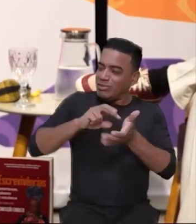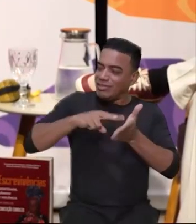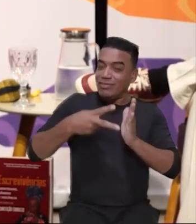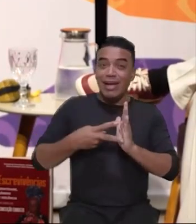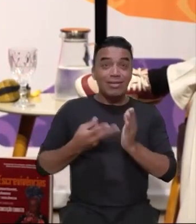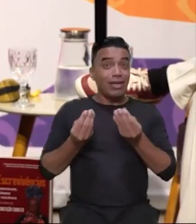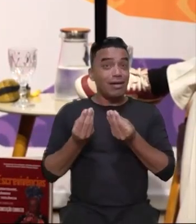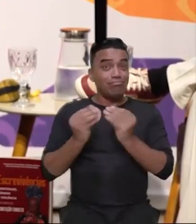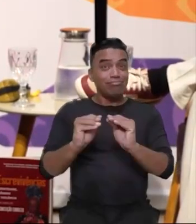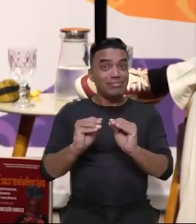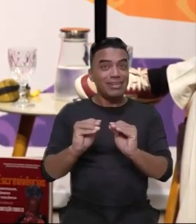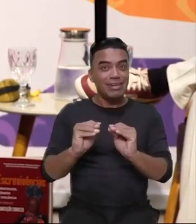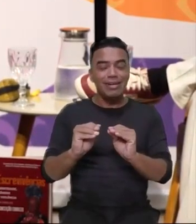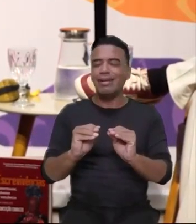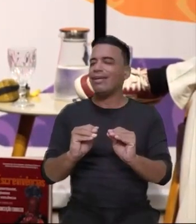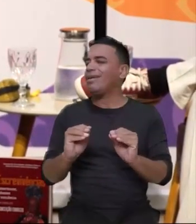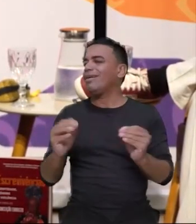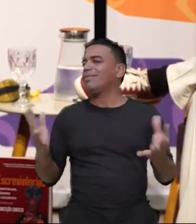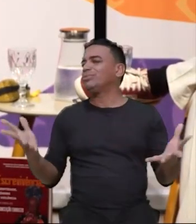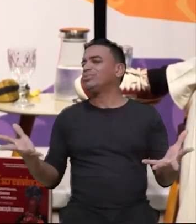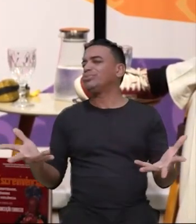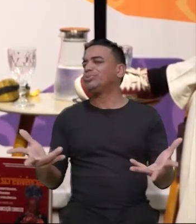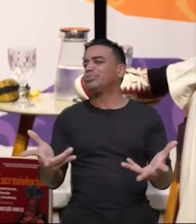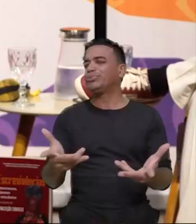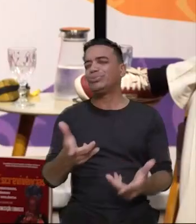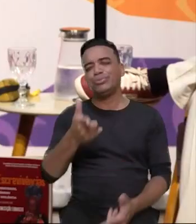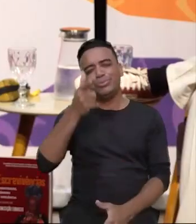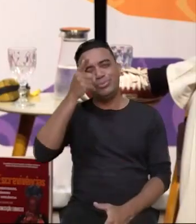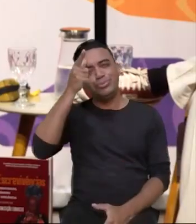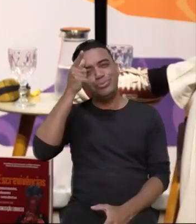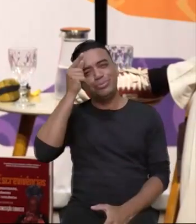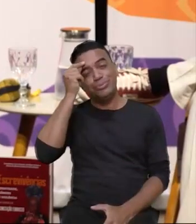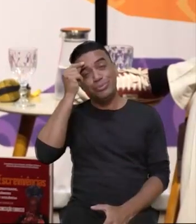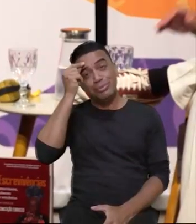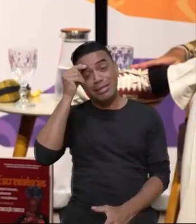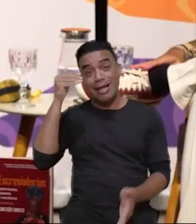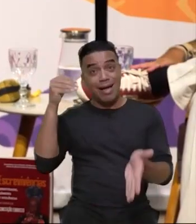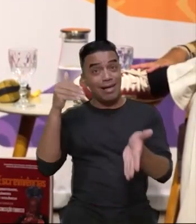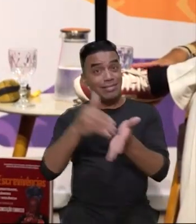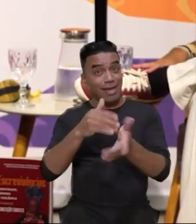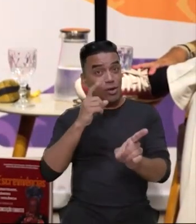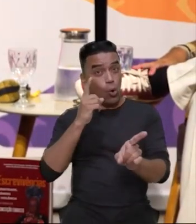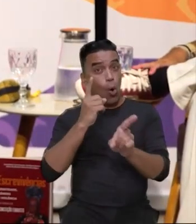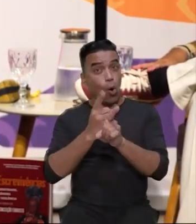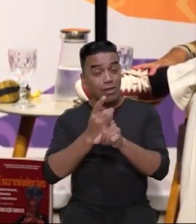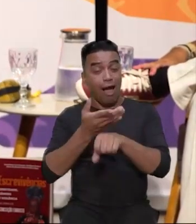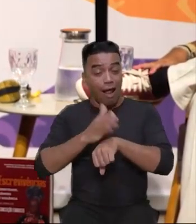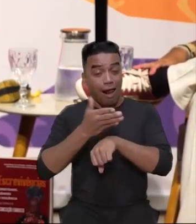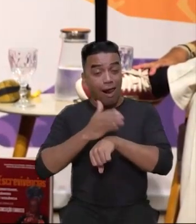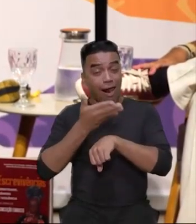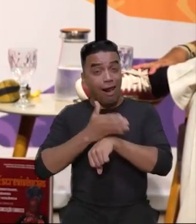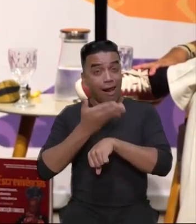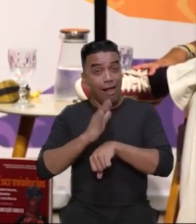daquilo que a gente quer dizer, é um alívio muito grande. Mas, até encontrar o exercício da escrita... E